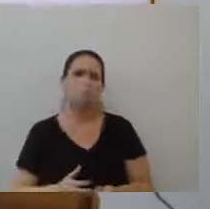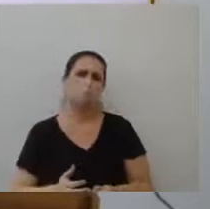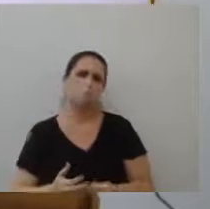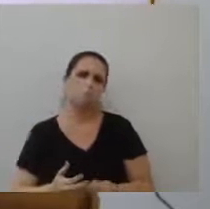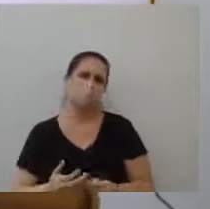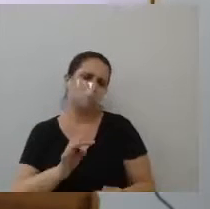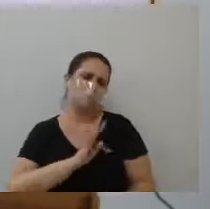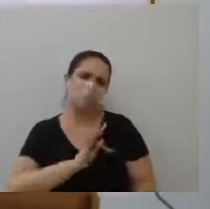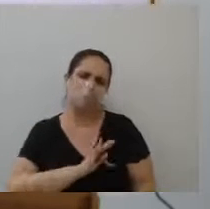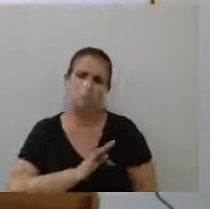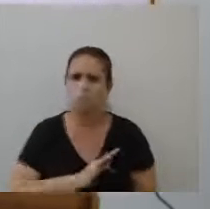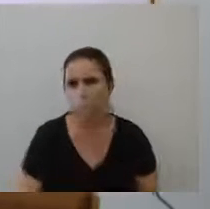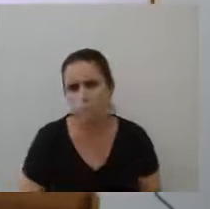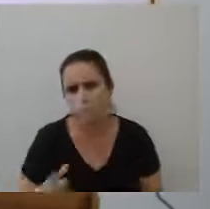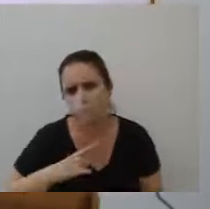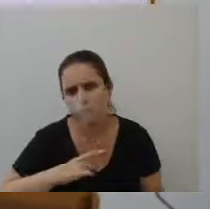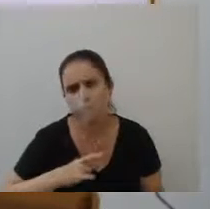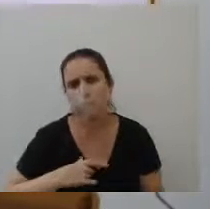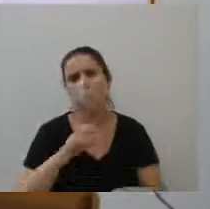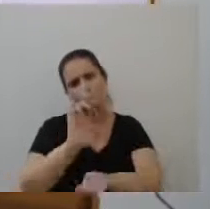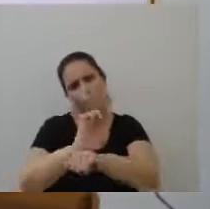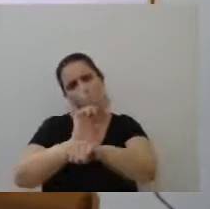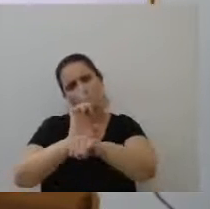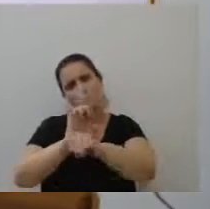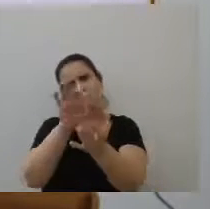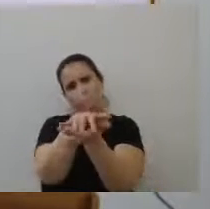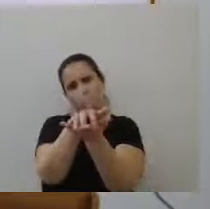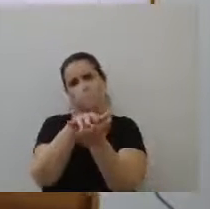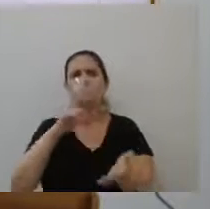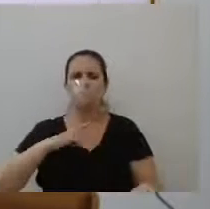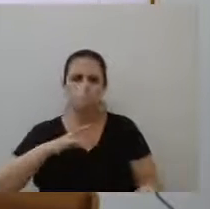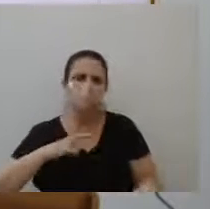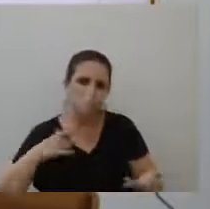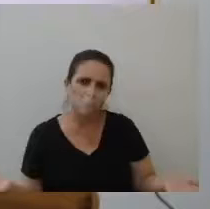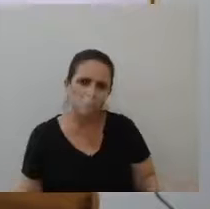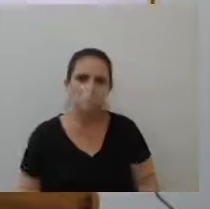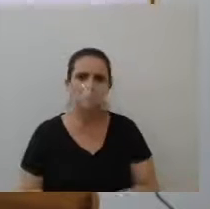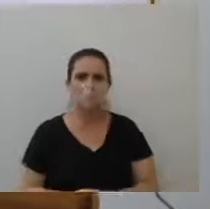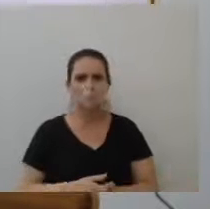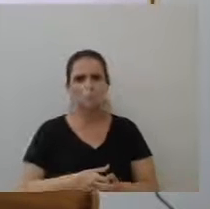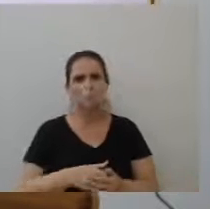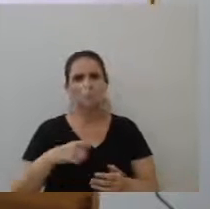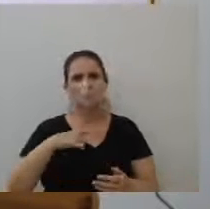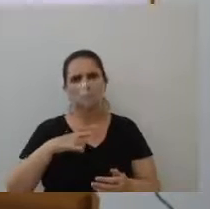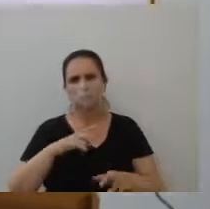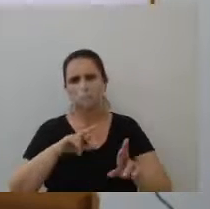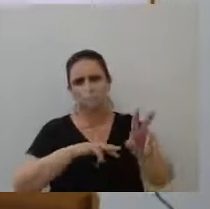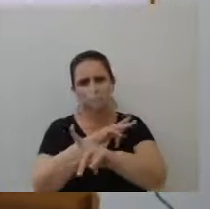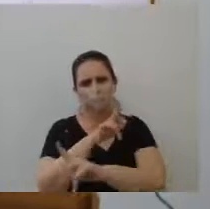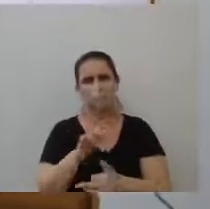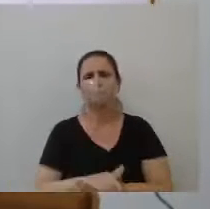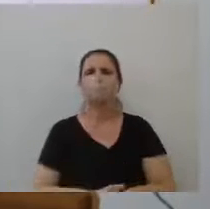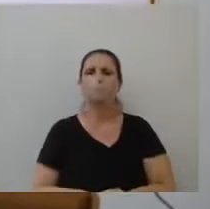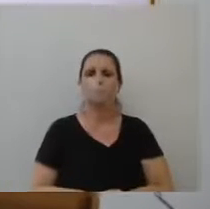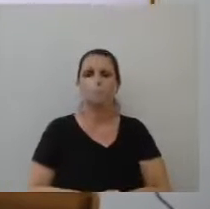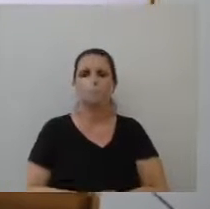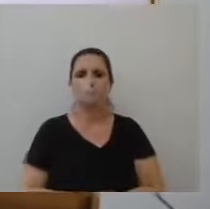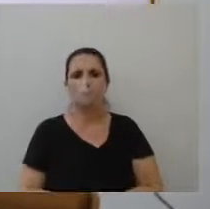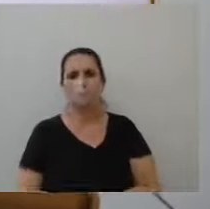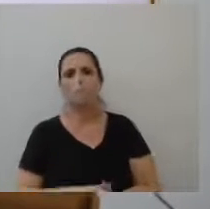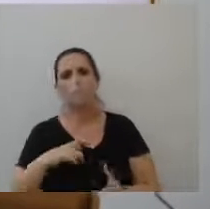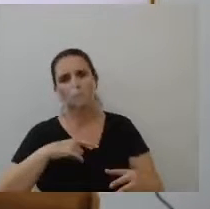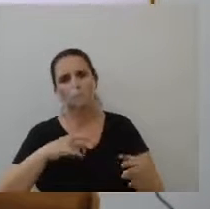Espaciais INPE. Voltando para mim. Os textos jornalísticos são assim, né? Eles procuram estudiosos,